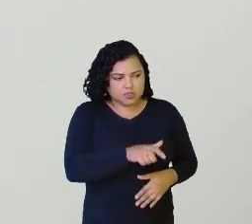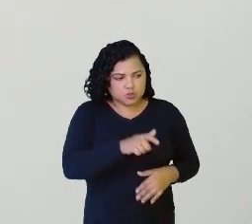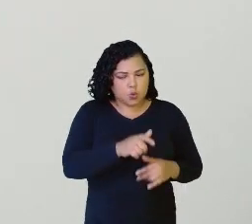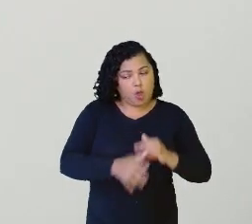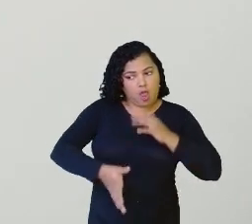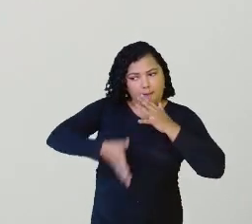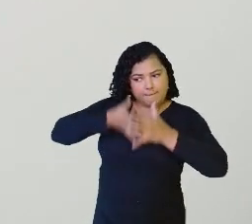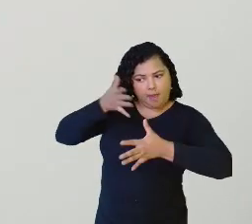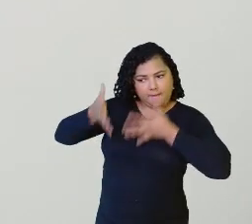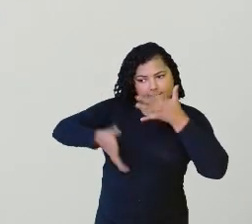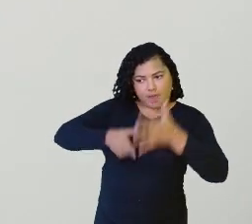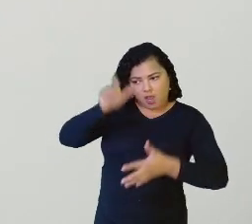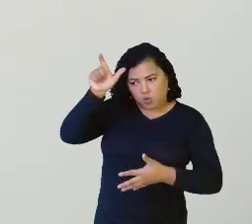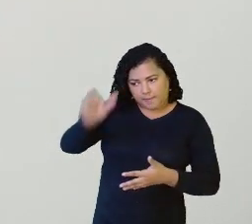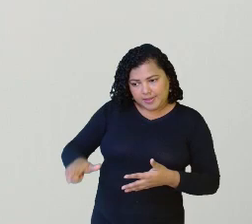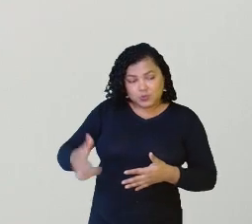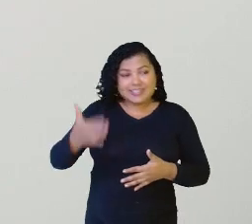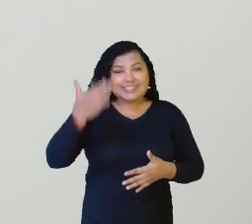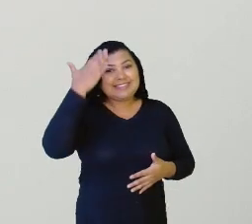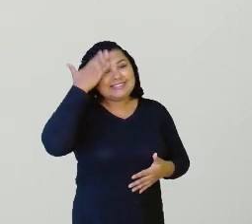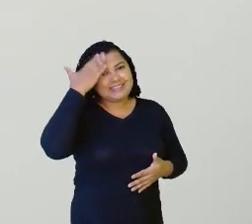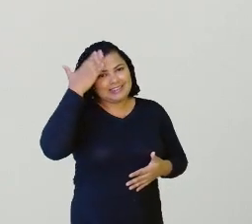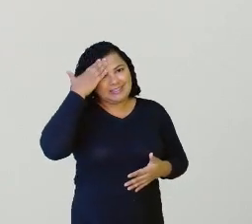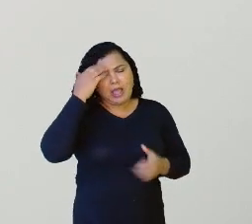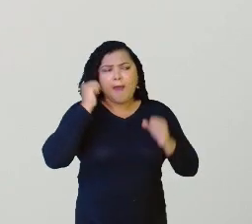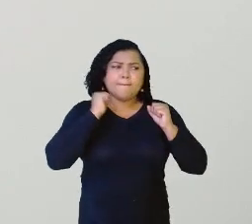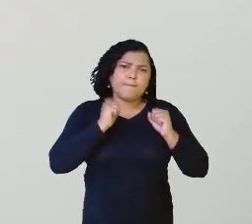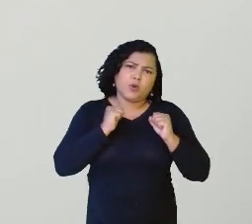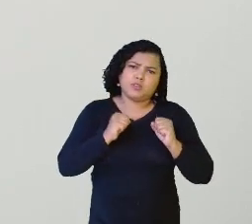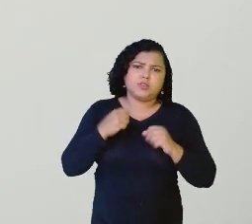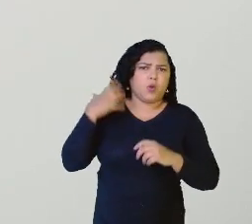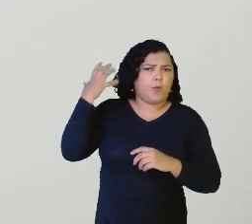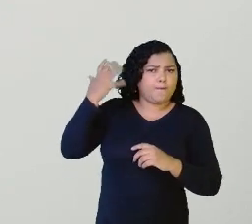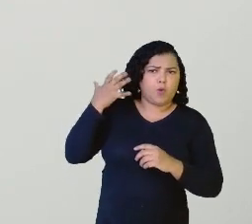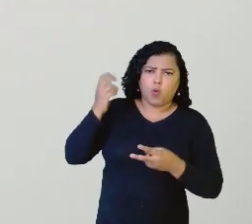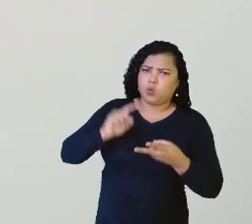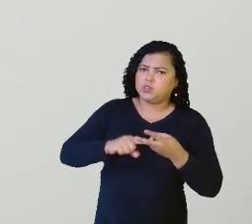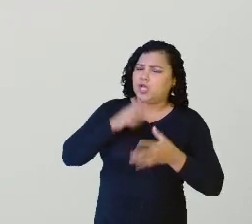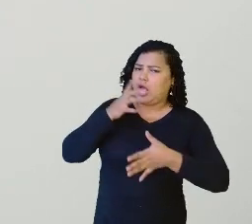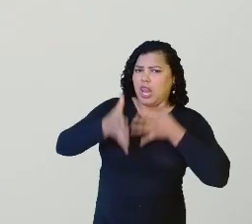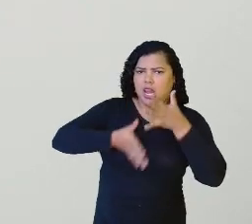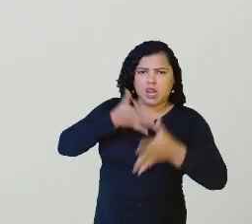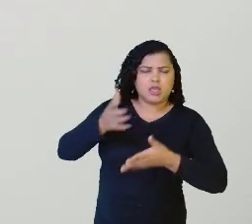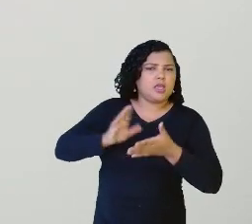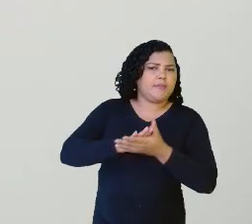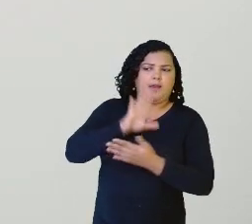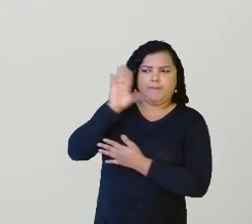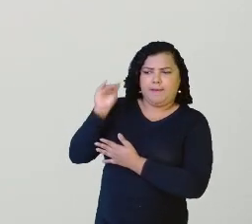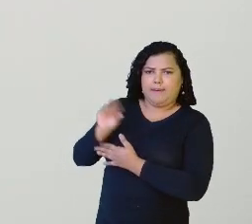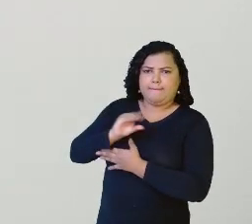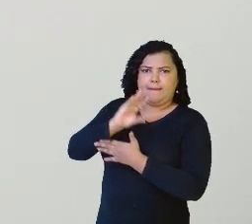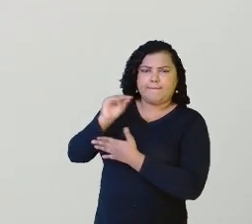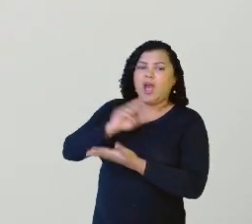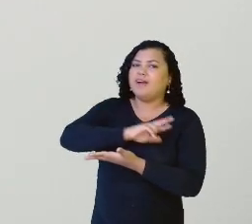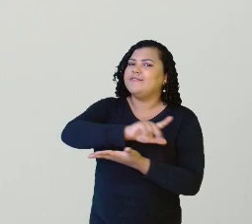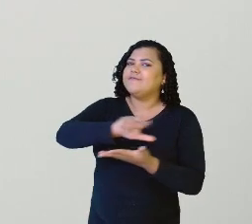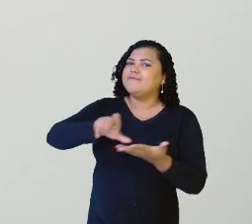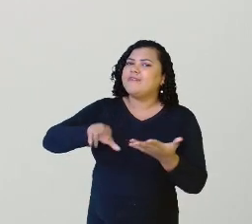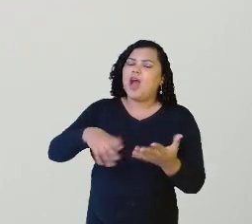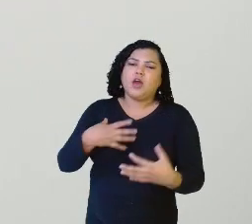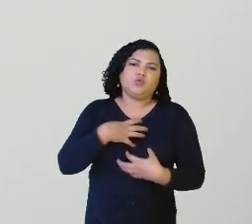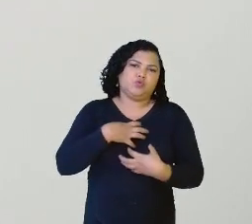alguém compreenda, alguém receba esta mensagem. Isso é a comunicação, é quando se dá